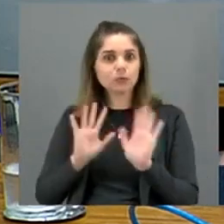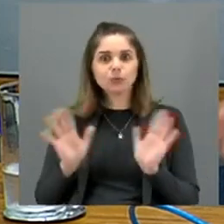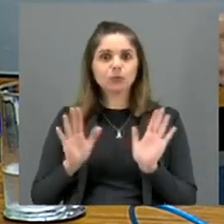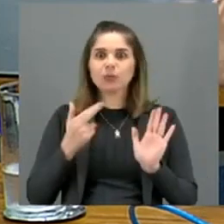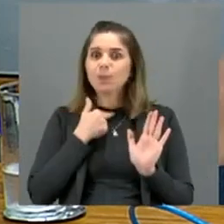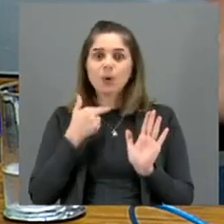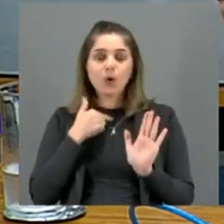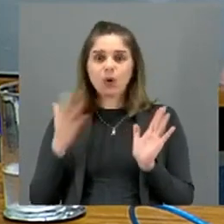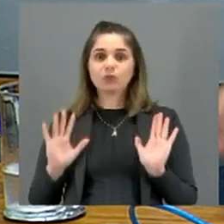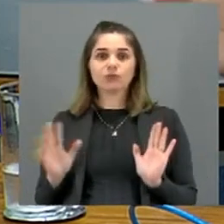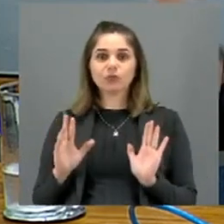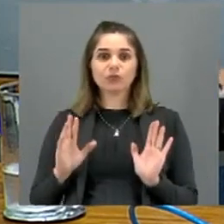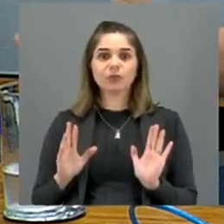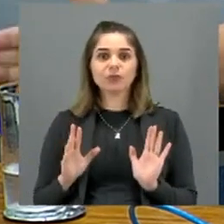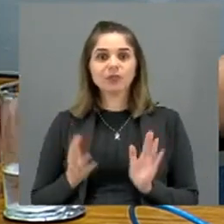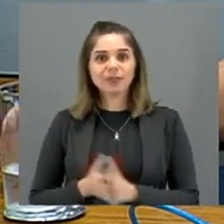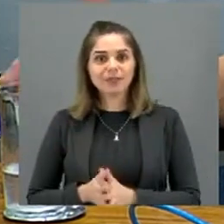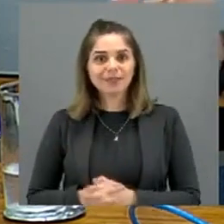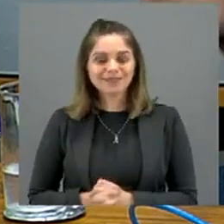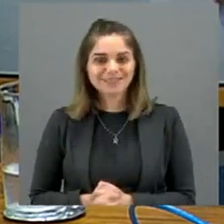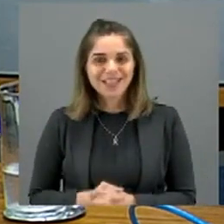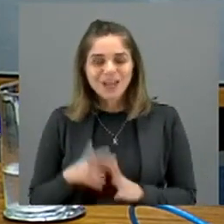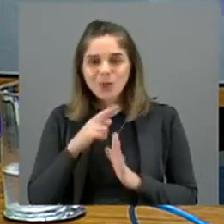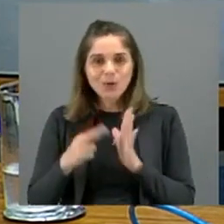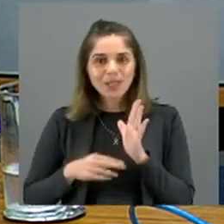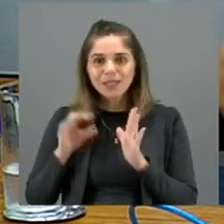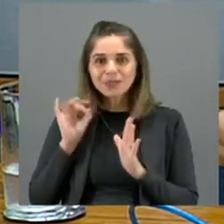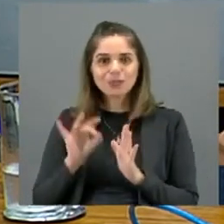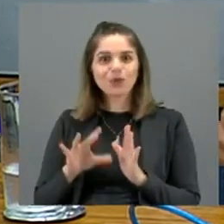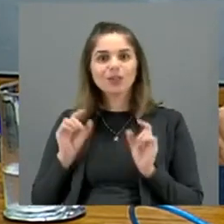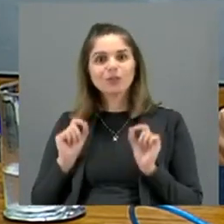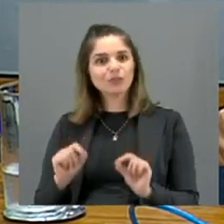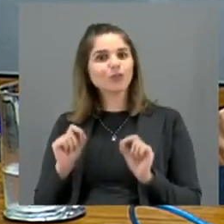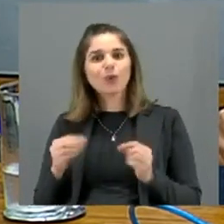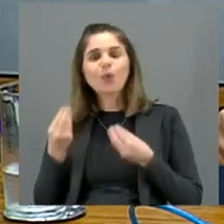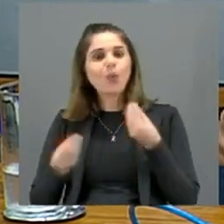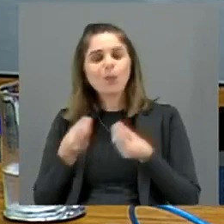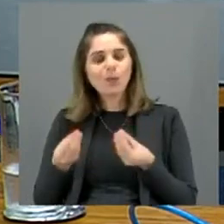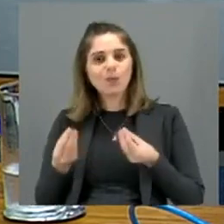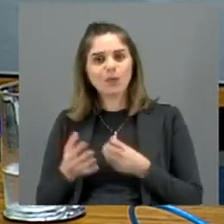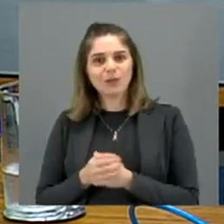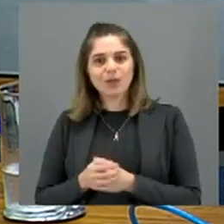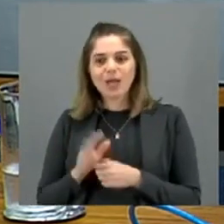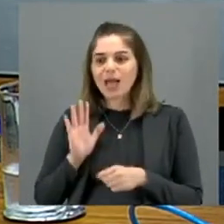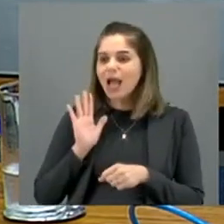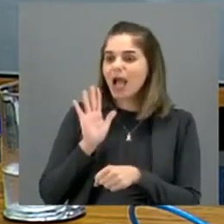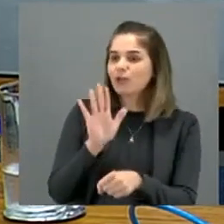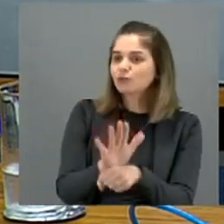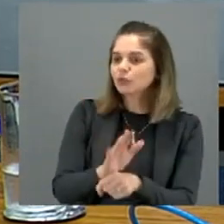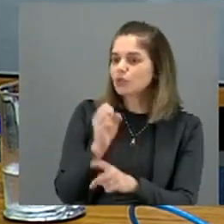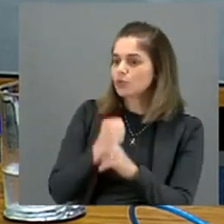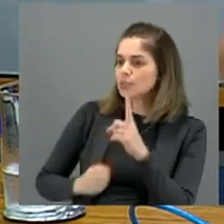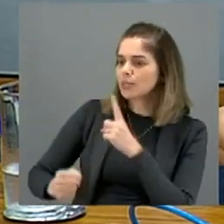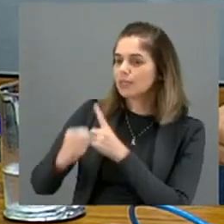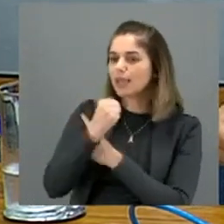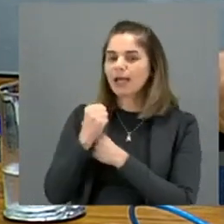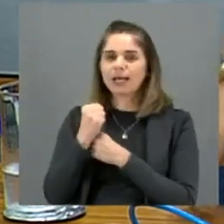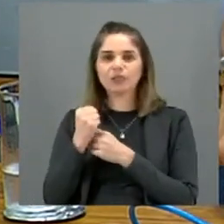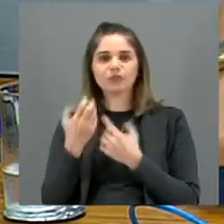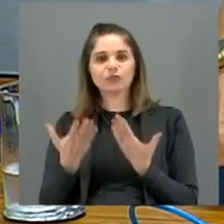O relatório é que vai cumprir pena alternativa pintando o cemitério, assistindo